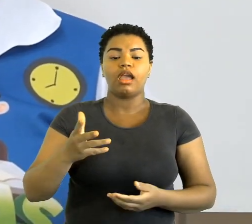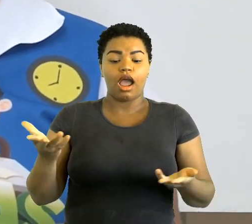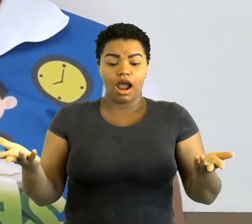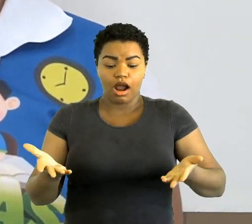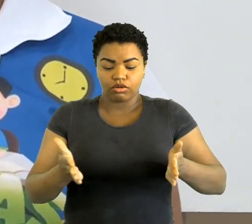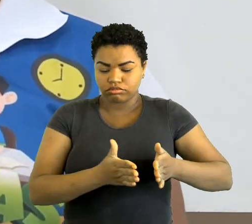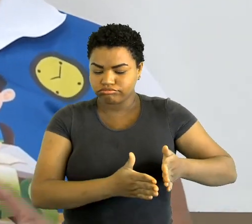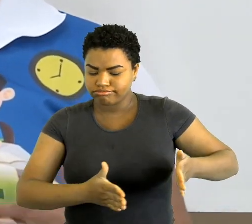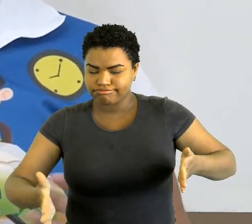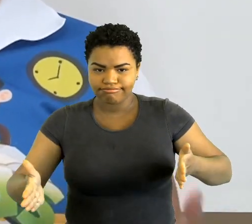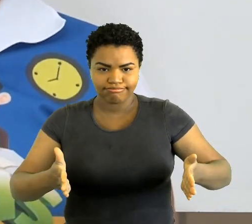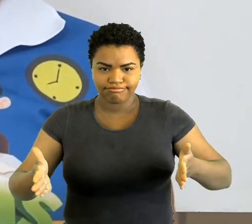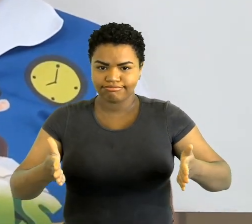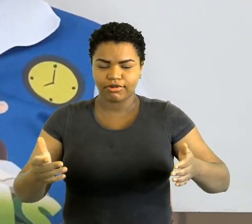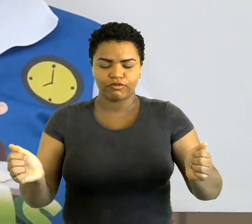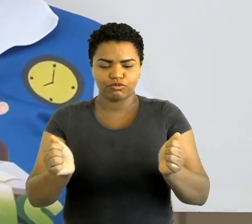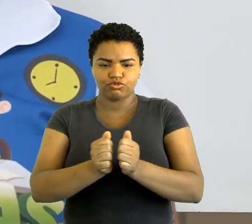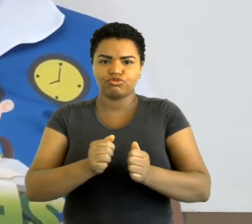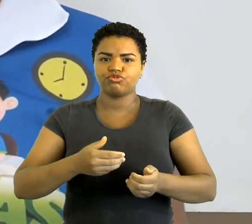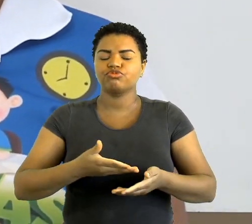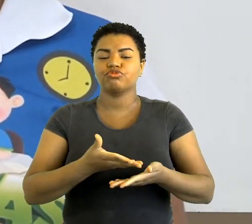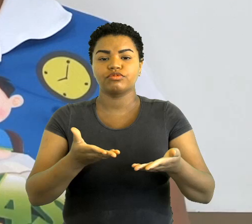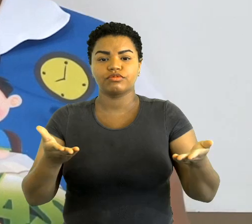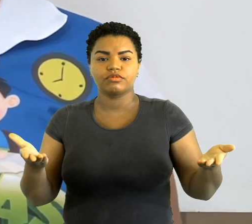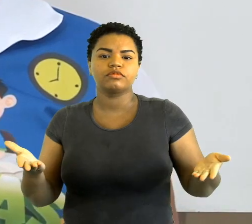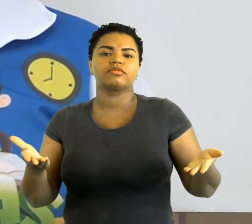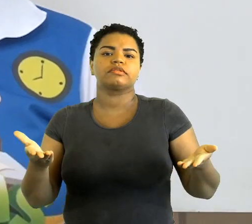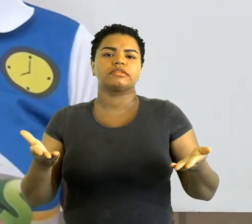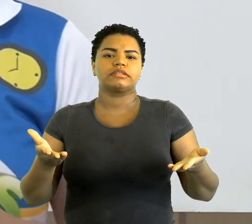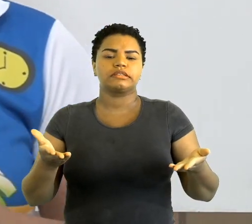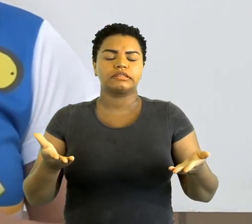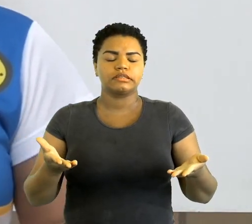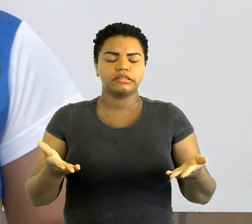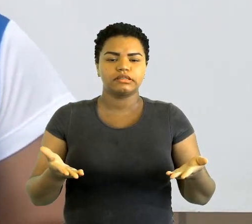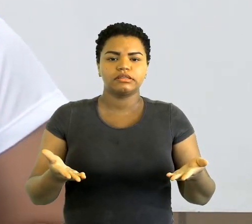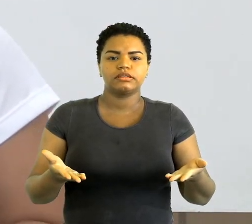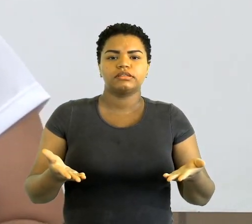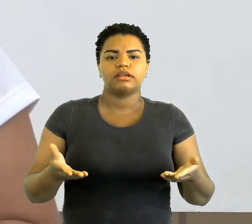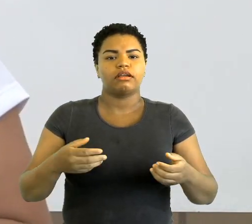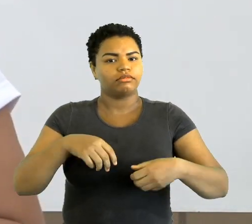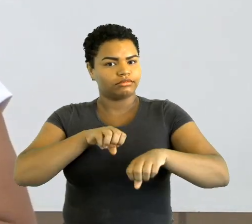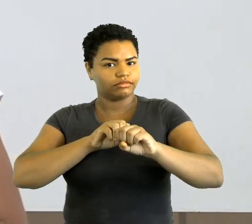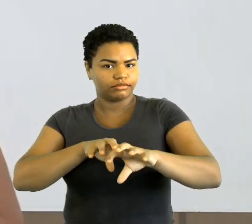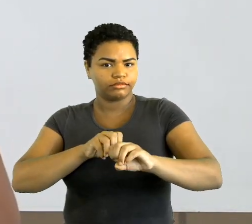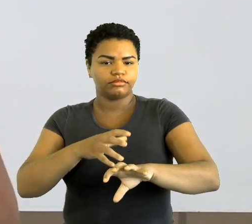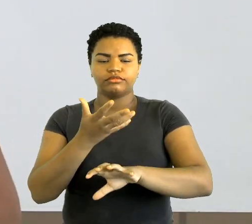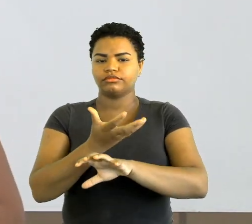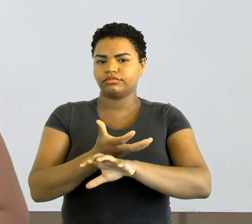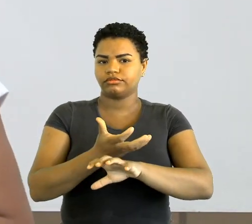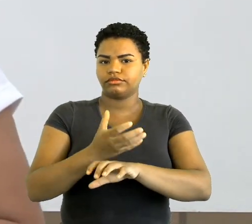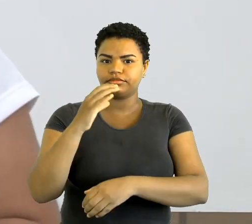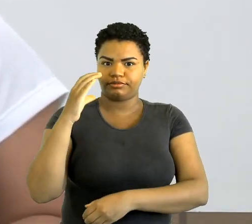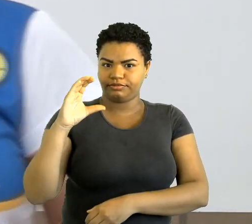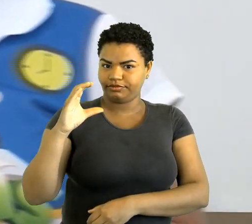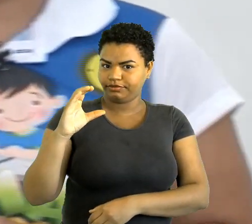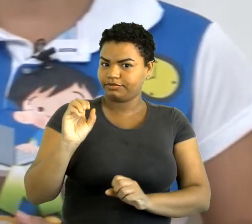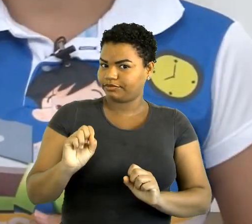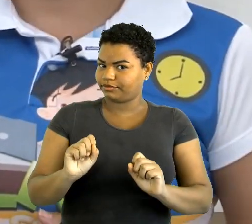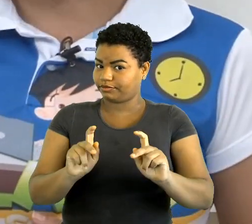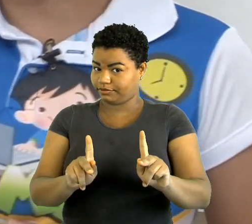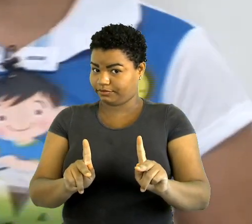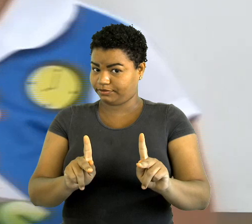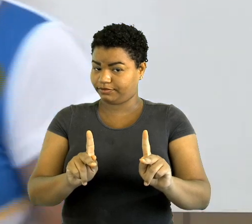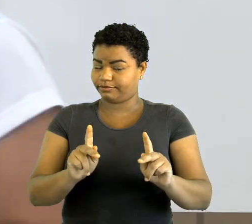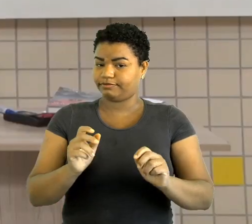período que nós temos diferenciado e lecionando a matéria de ciências para vocês, ok?